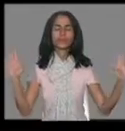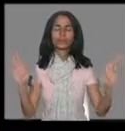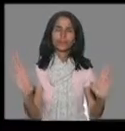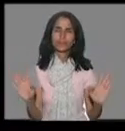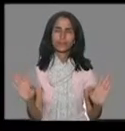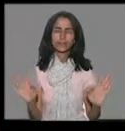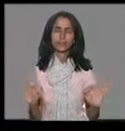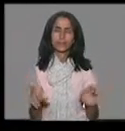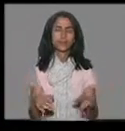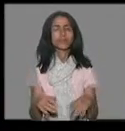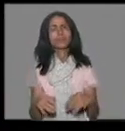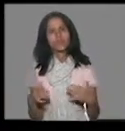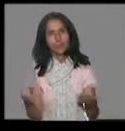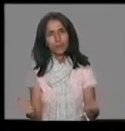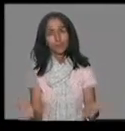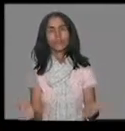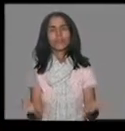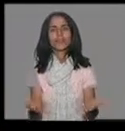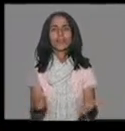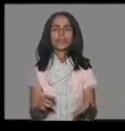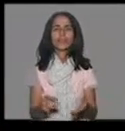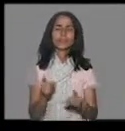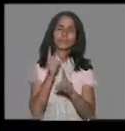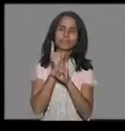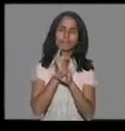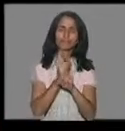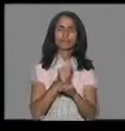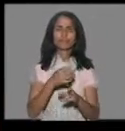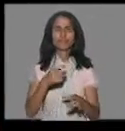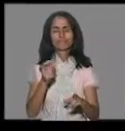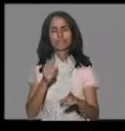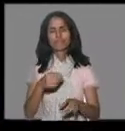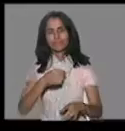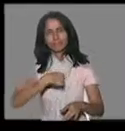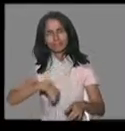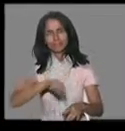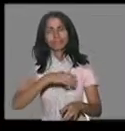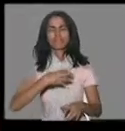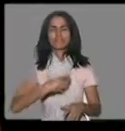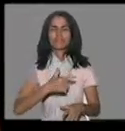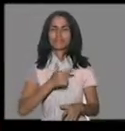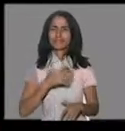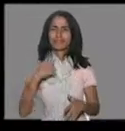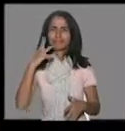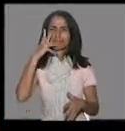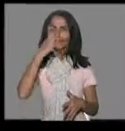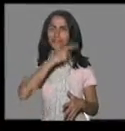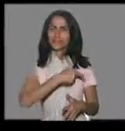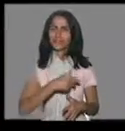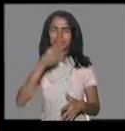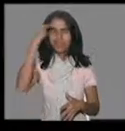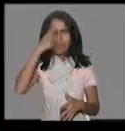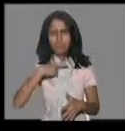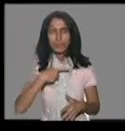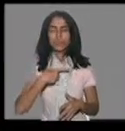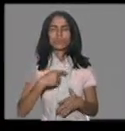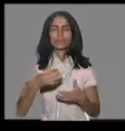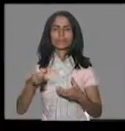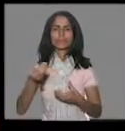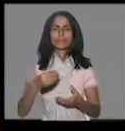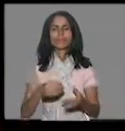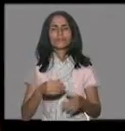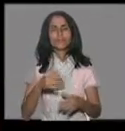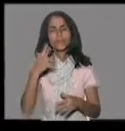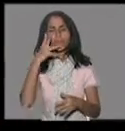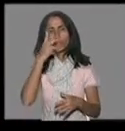porque aí sim a gente encontra a nossa própria maneira de ser bonito porque o que eu acho que a beleza é